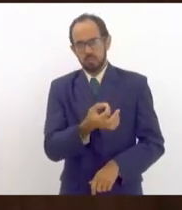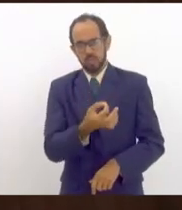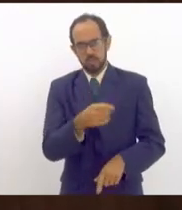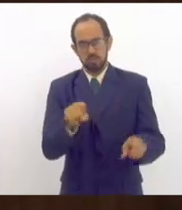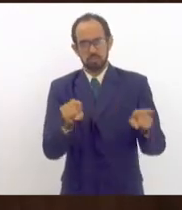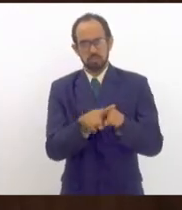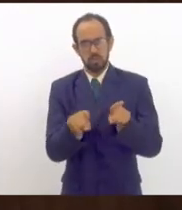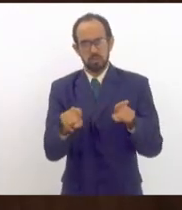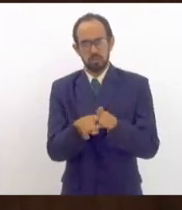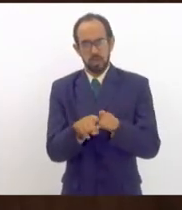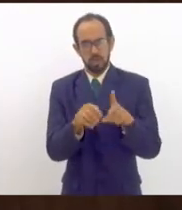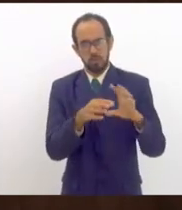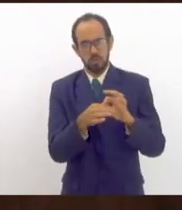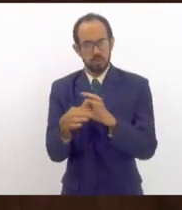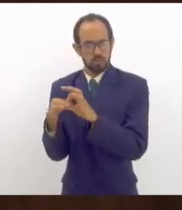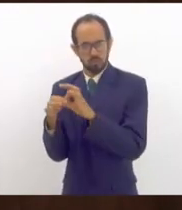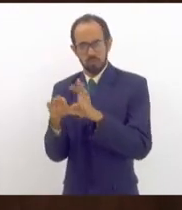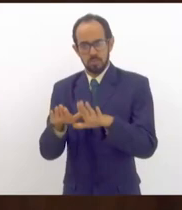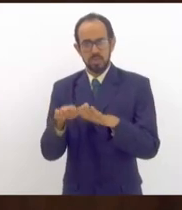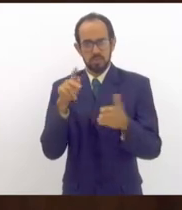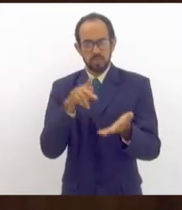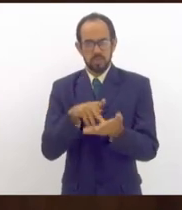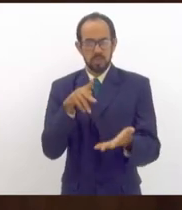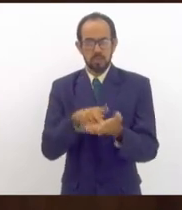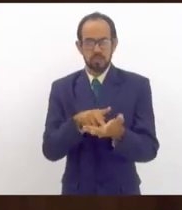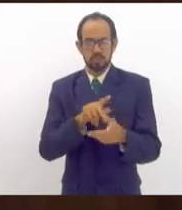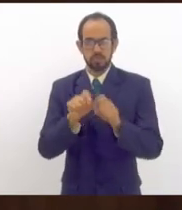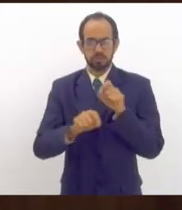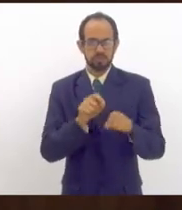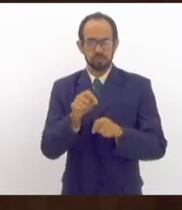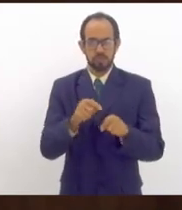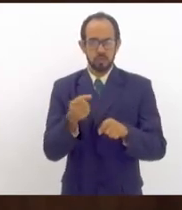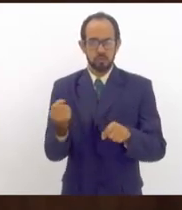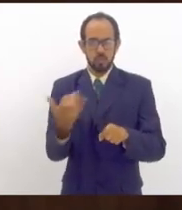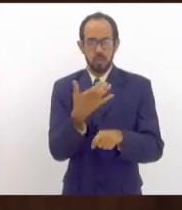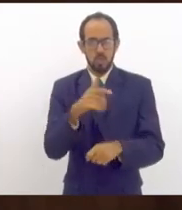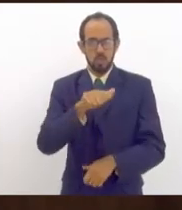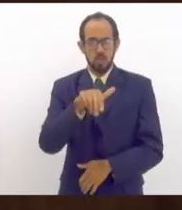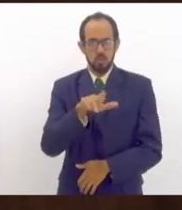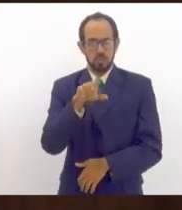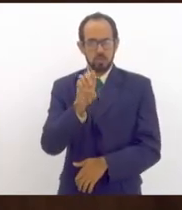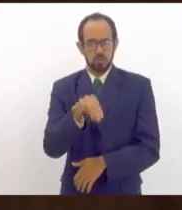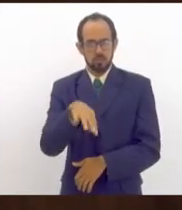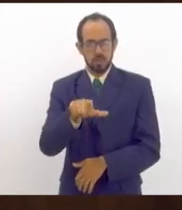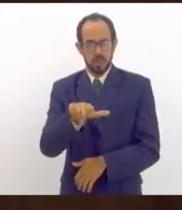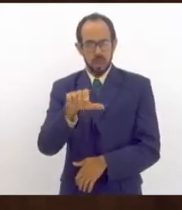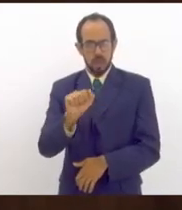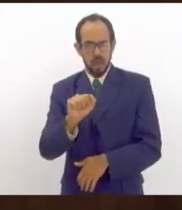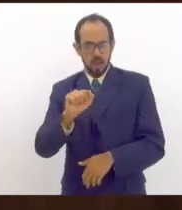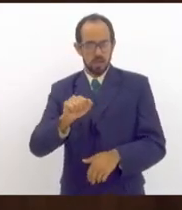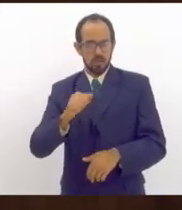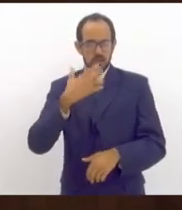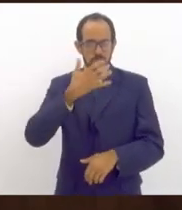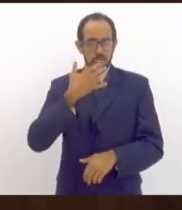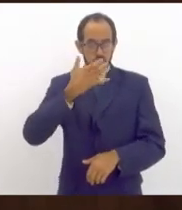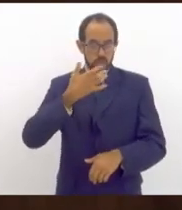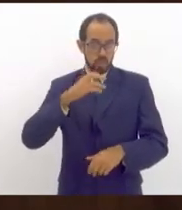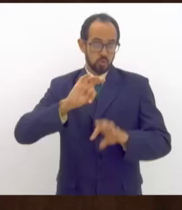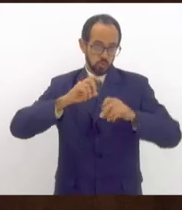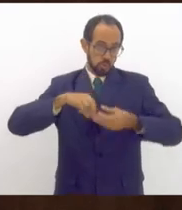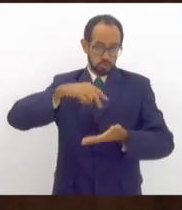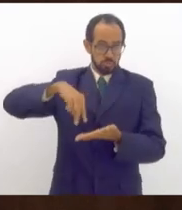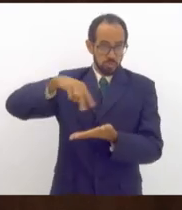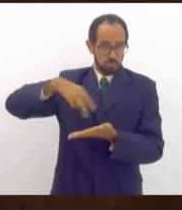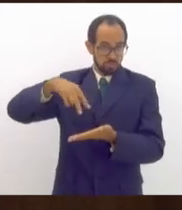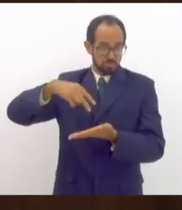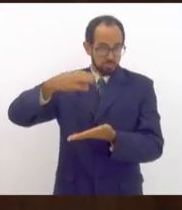sua perspectiva mas a verdade é que quando a Ludmila toca todo mundo balança todo mundo dança não